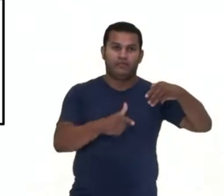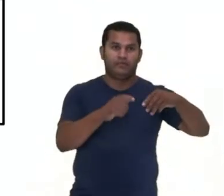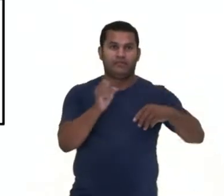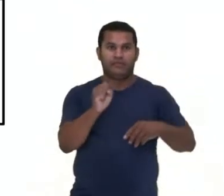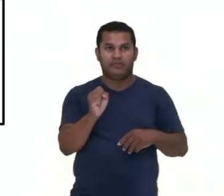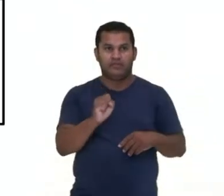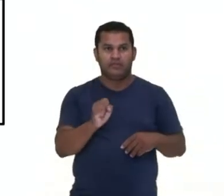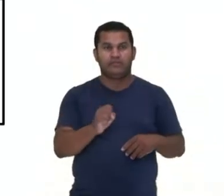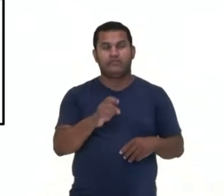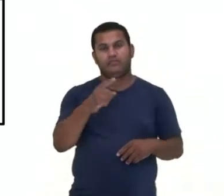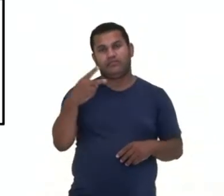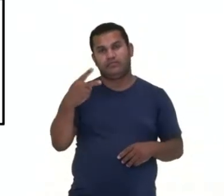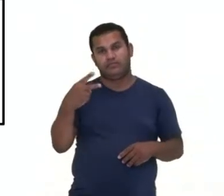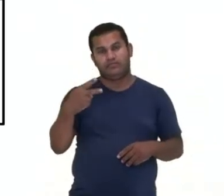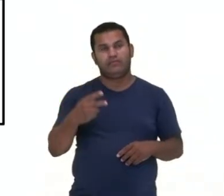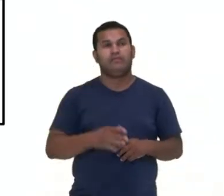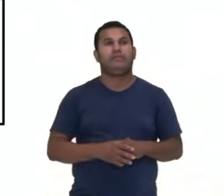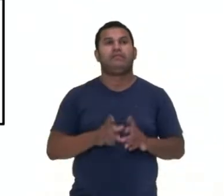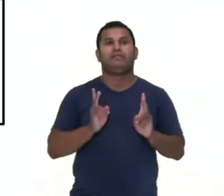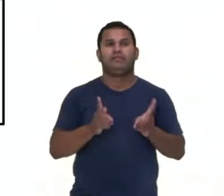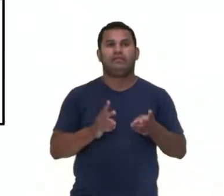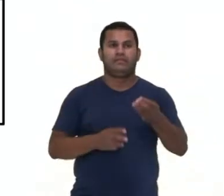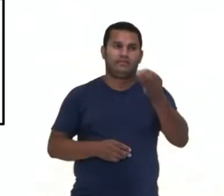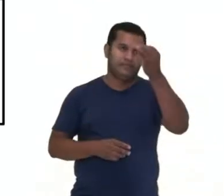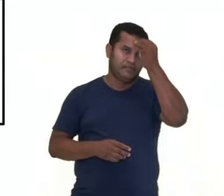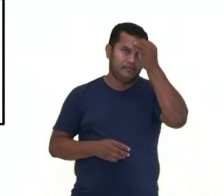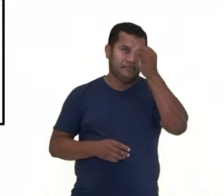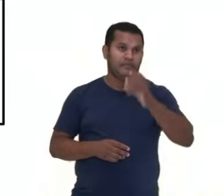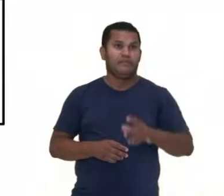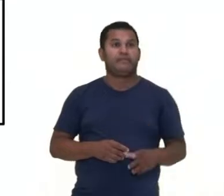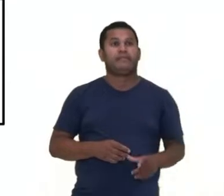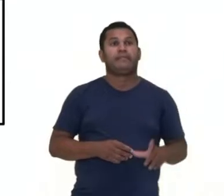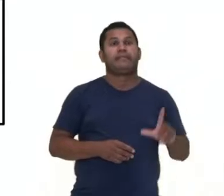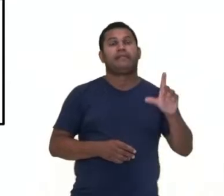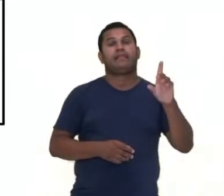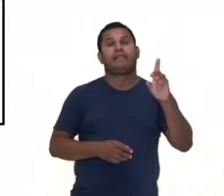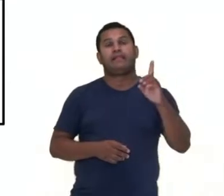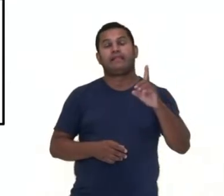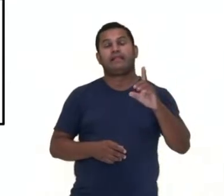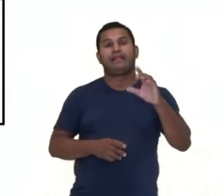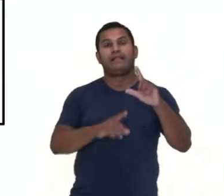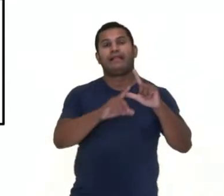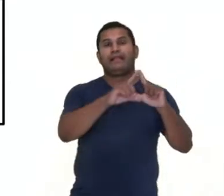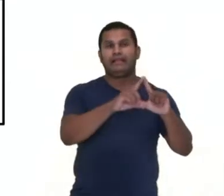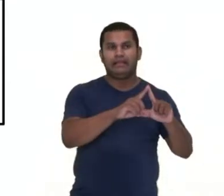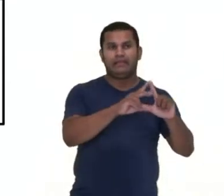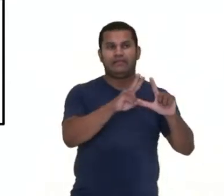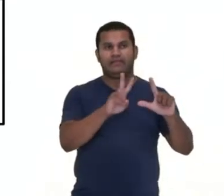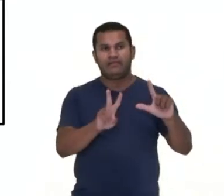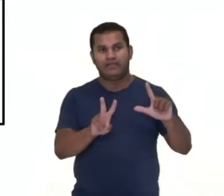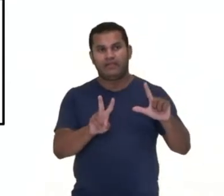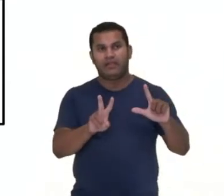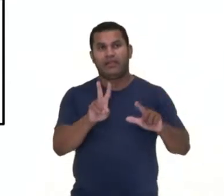a variação que é metros por segundo, né? Melhor dizendo, a aceleração é metros por segundo ao quadrado,